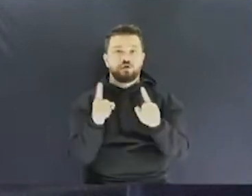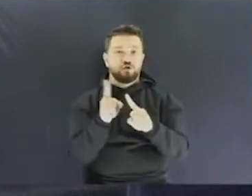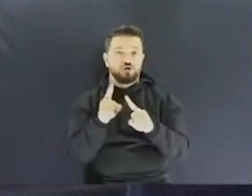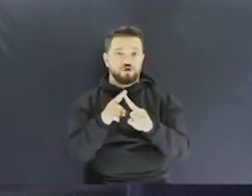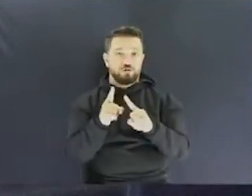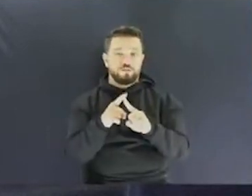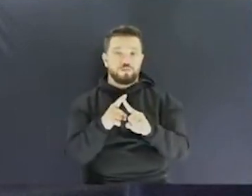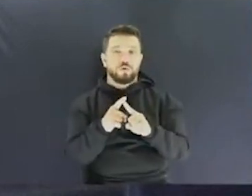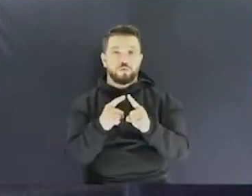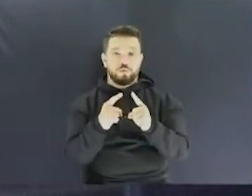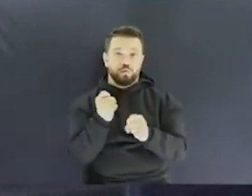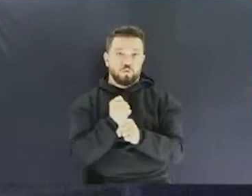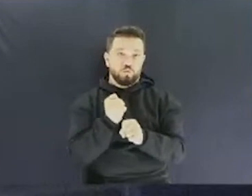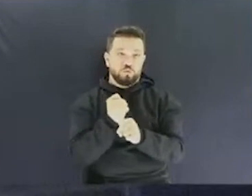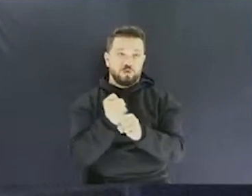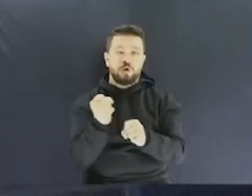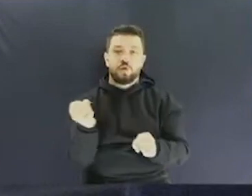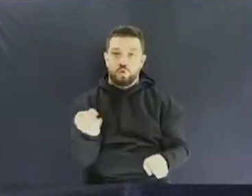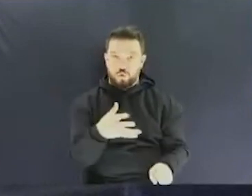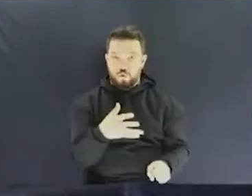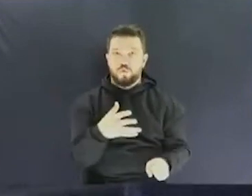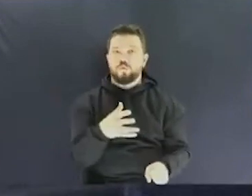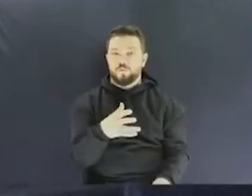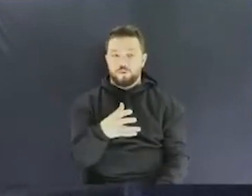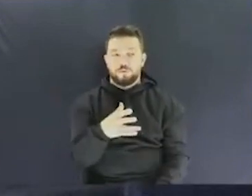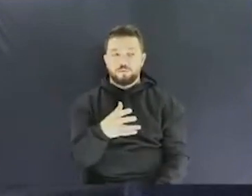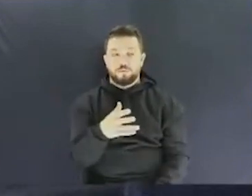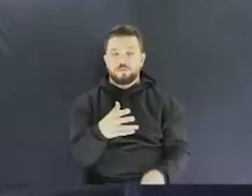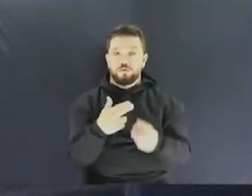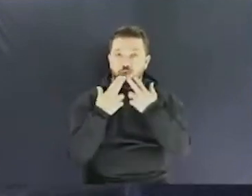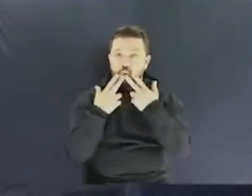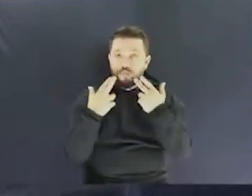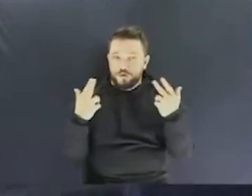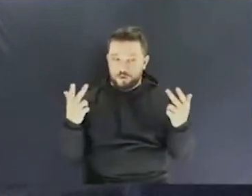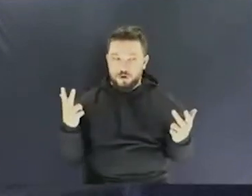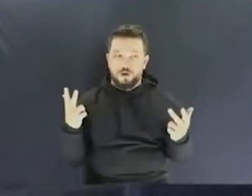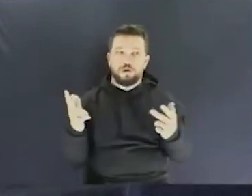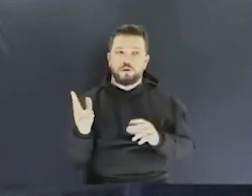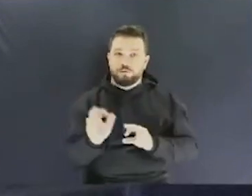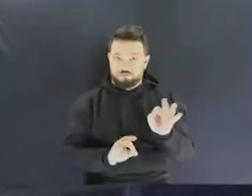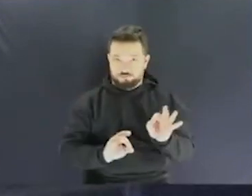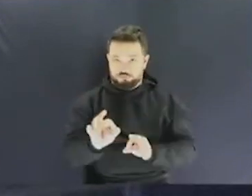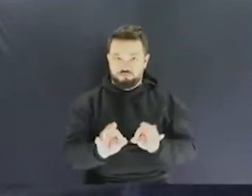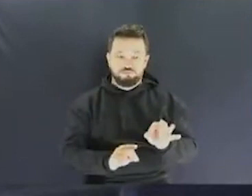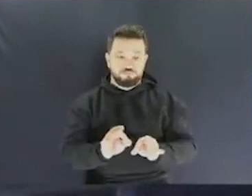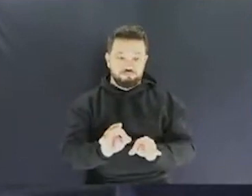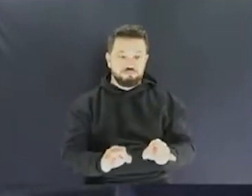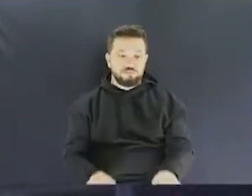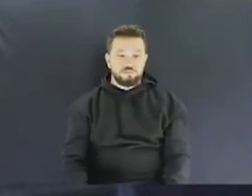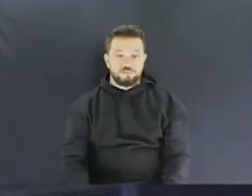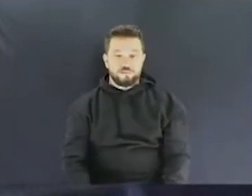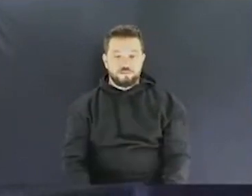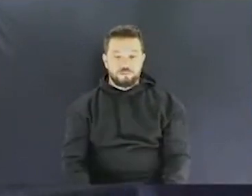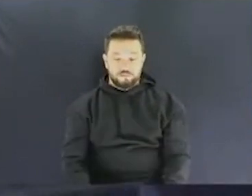Novas unidades habitacionais, utilizando soluções inovadoras, alerta. Regularização fundiária, Vilas 1º de Setembro